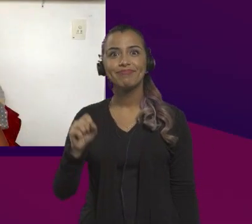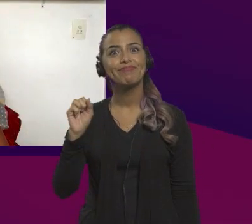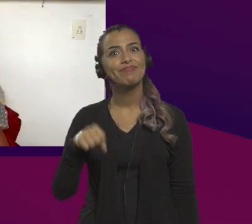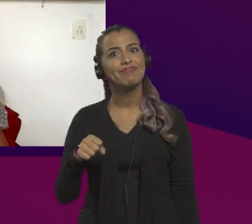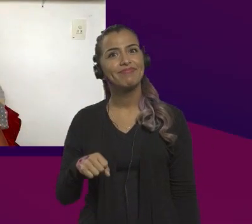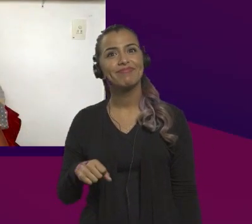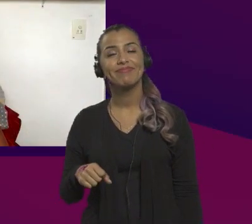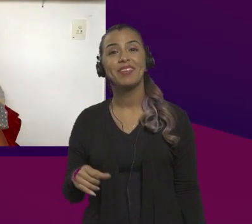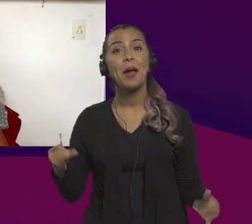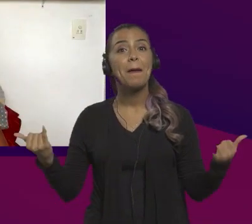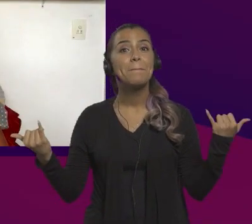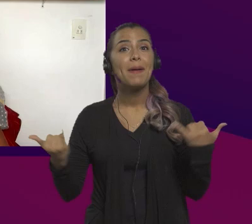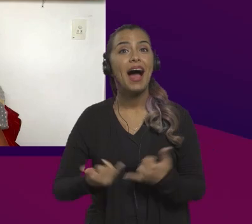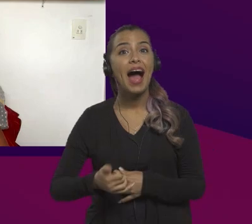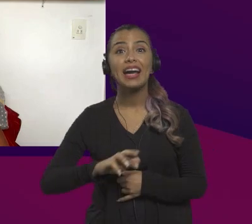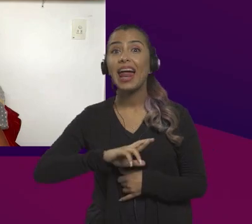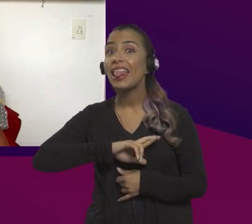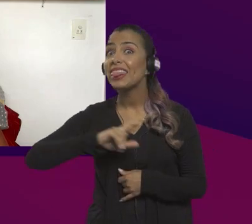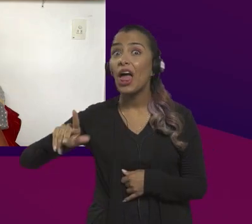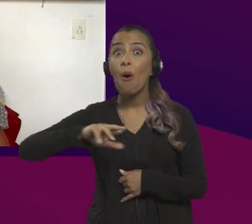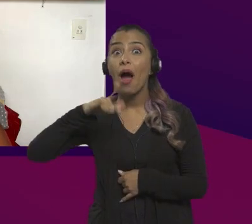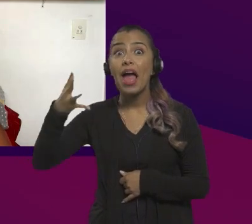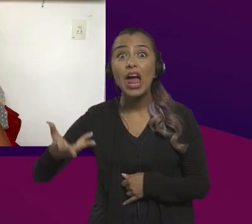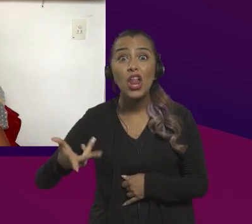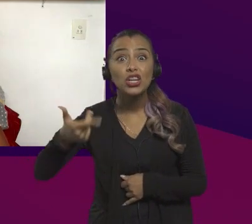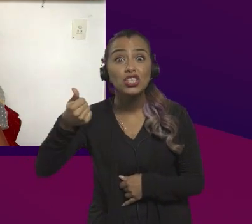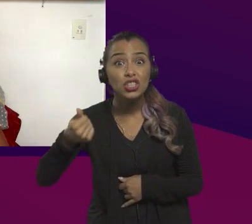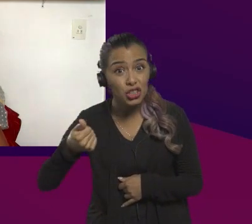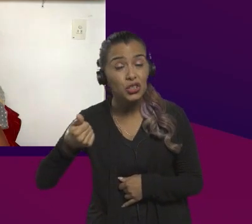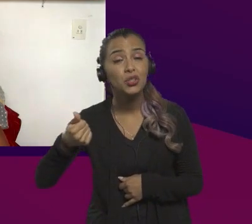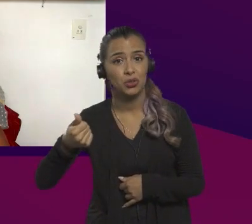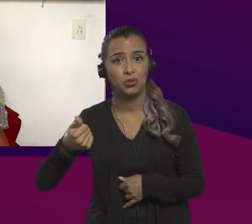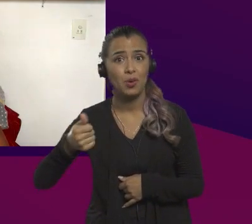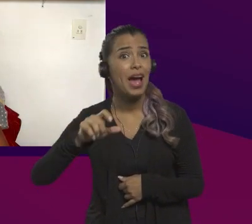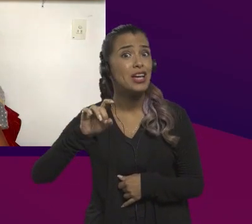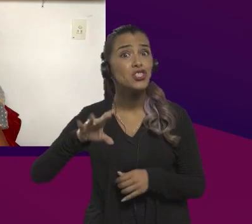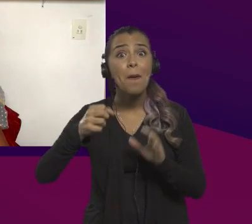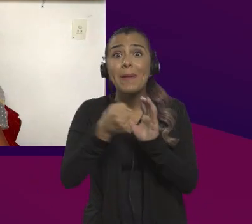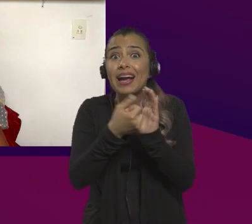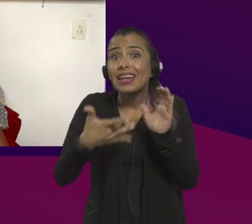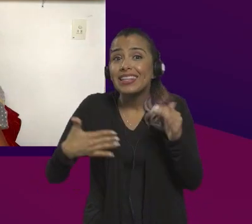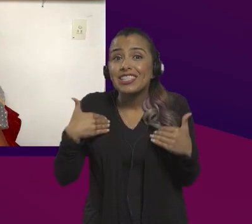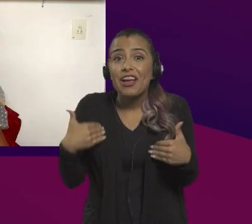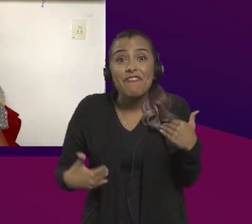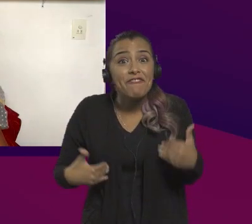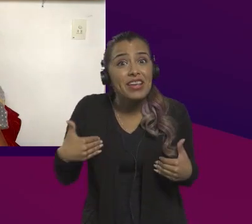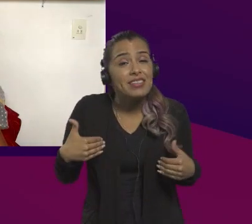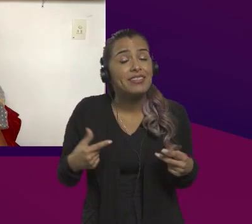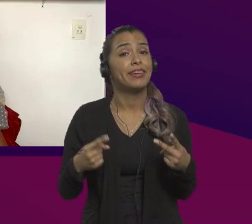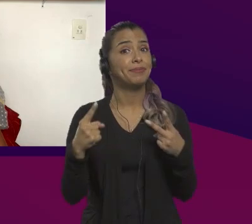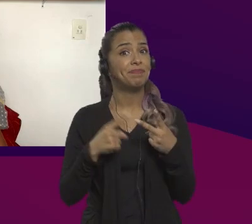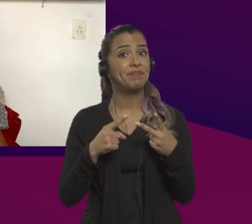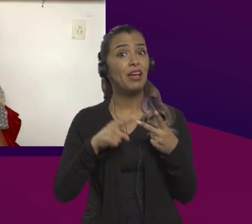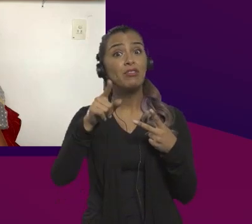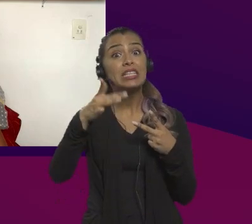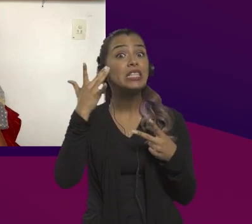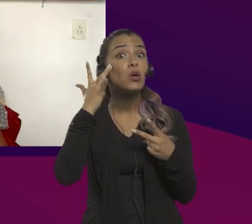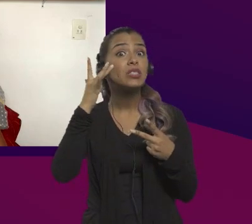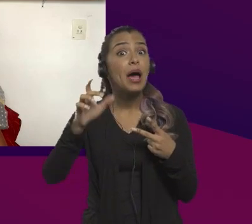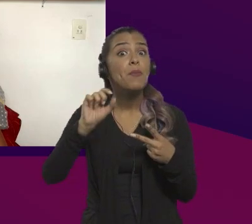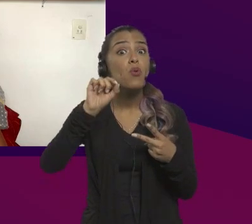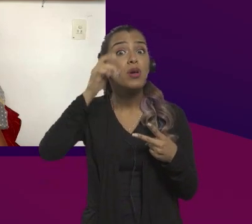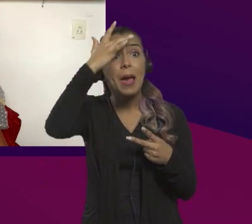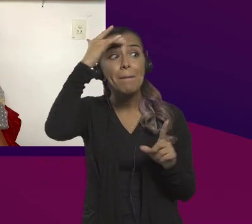Magra não é elogio, parem de usar isso como elogio. Primeiro, porque não é elogio, é só uma característica física. Segundo, porque você não sabe pelo que aquela mulher